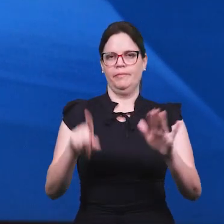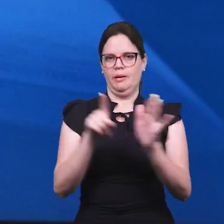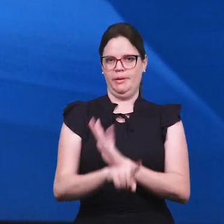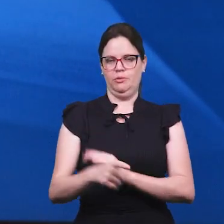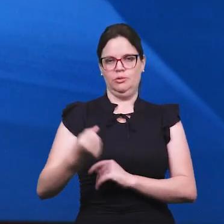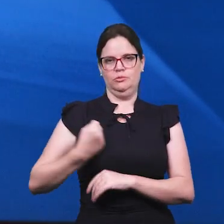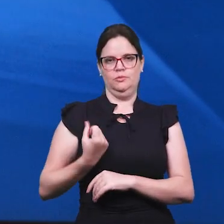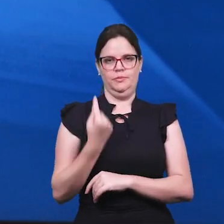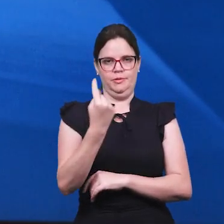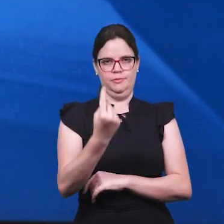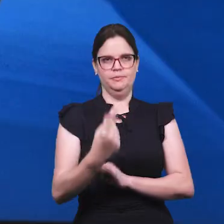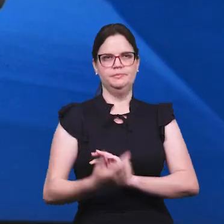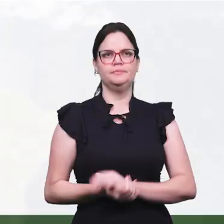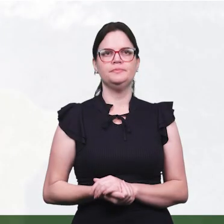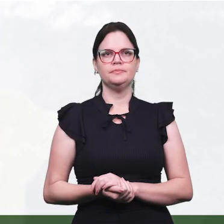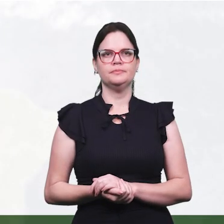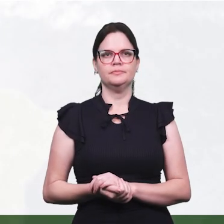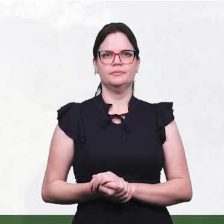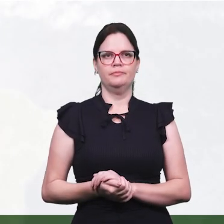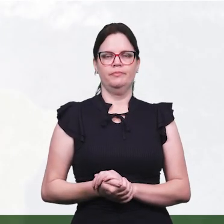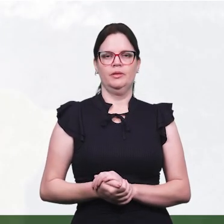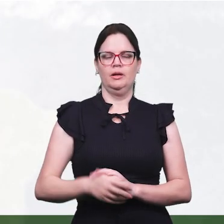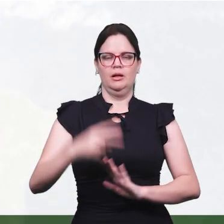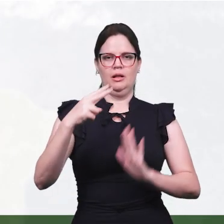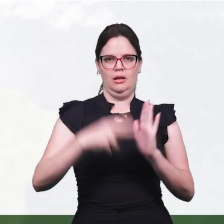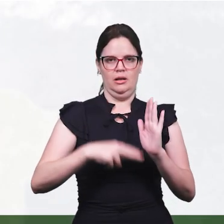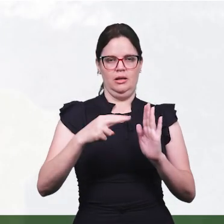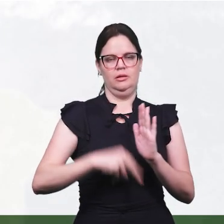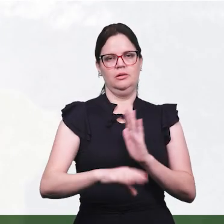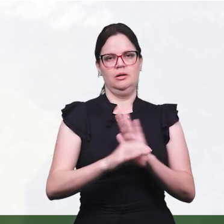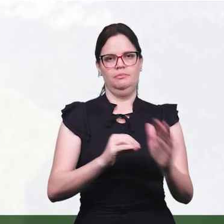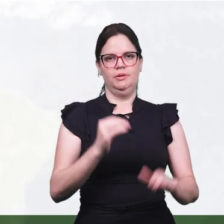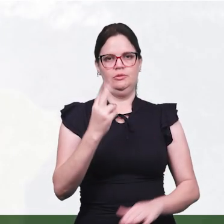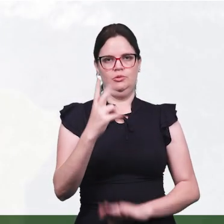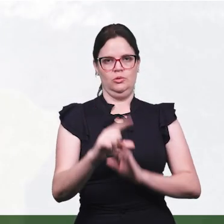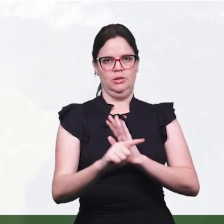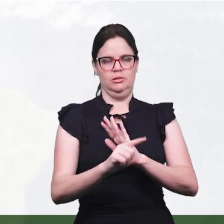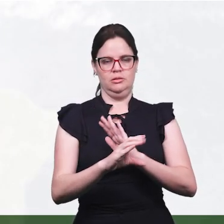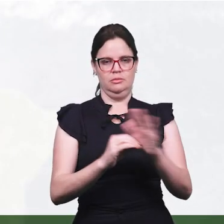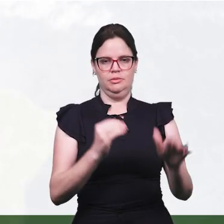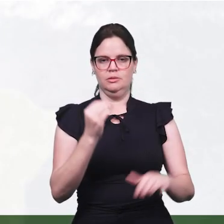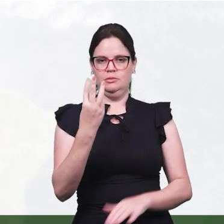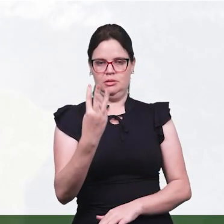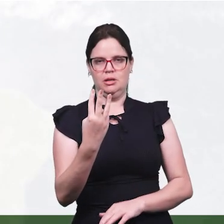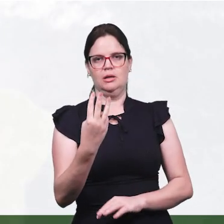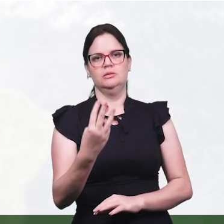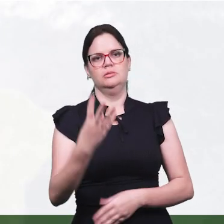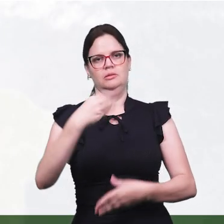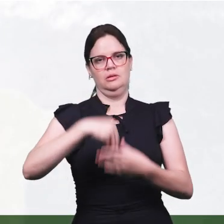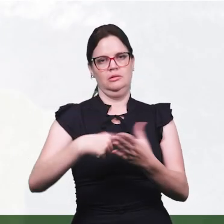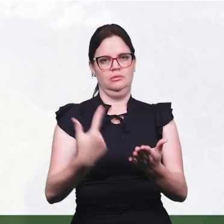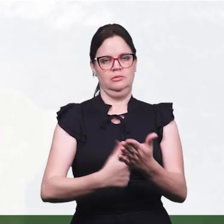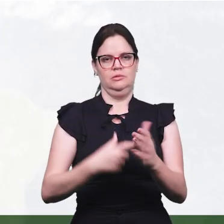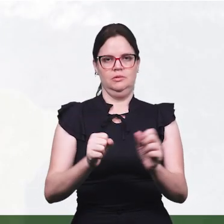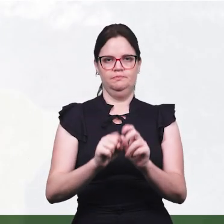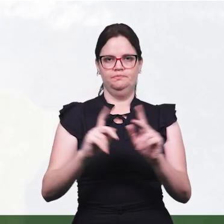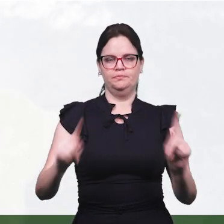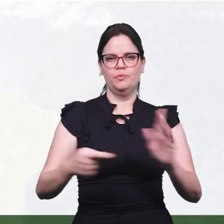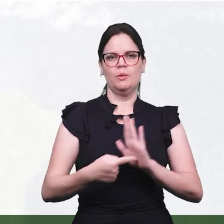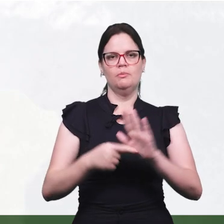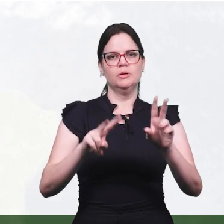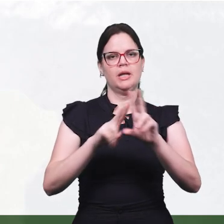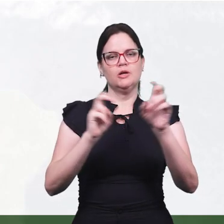nossa escola bíblica, que é a seguinte: lendo os capítulos 2 e 3 de Apocalipse, podemos afirmar que os